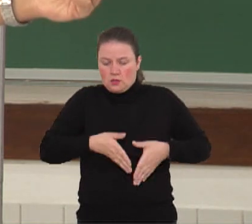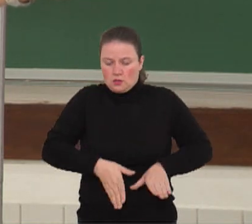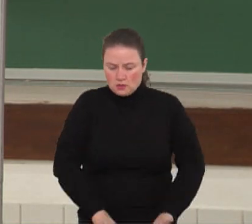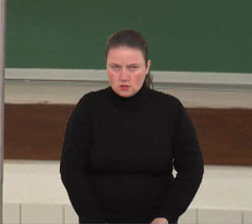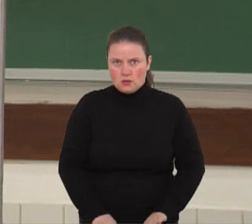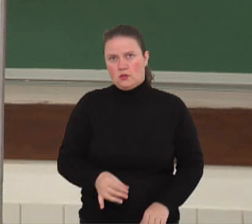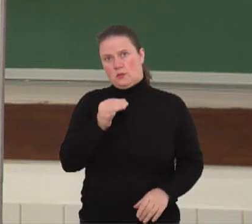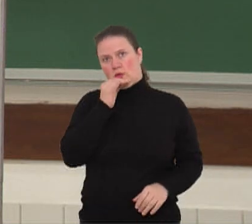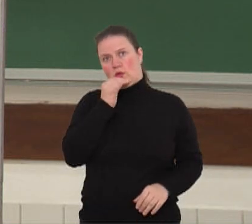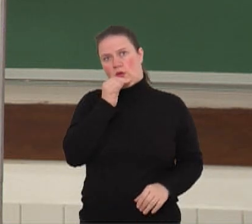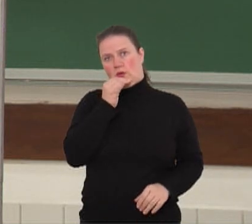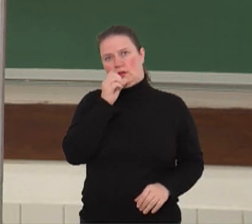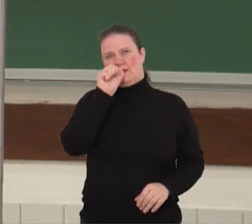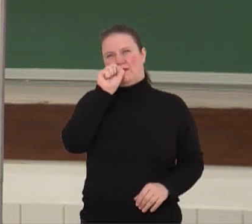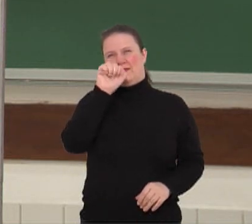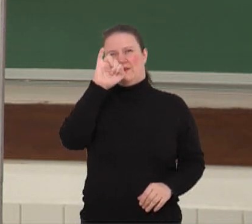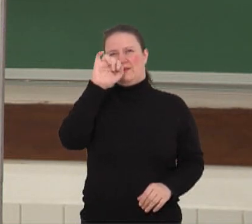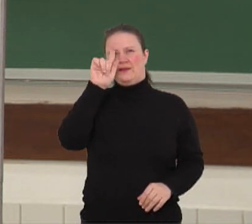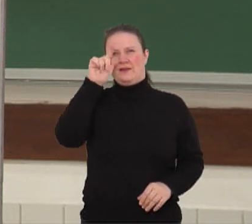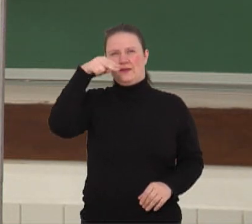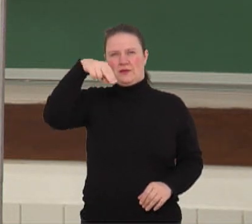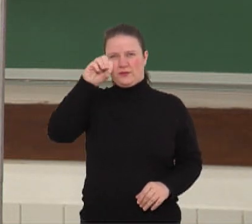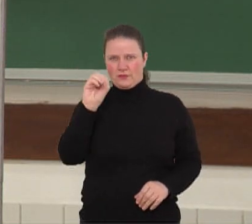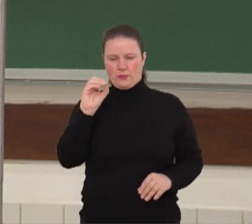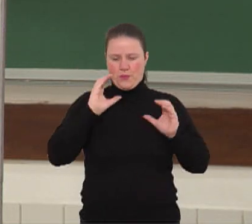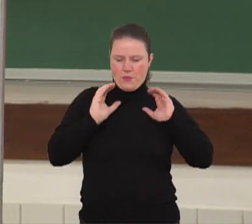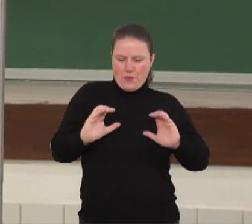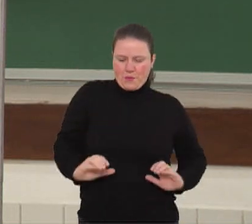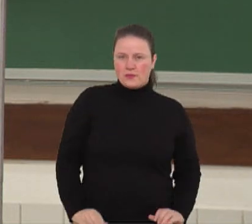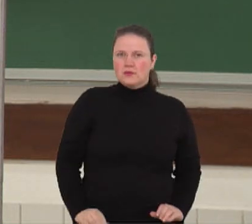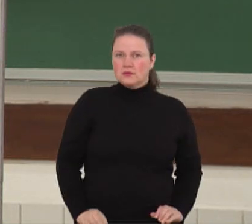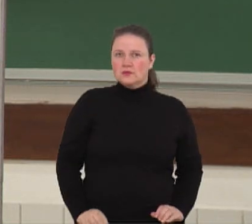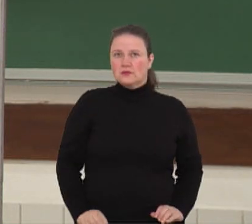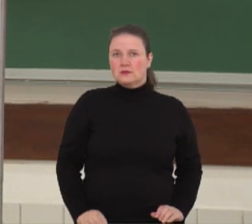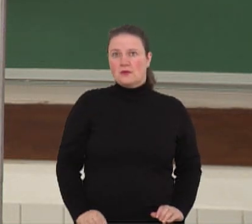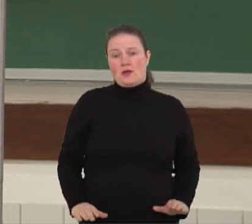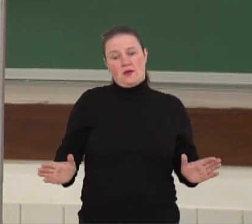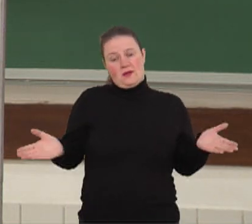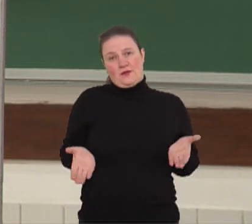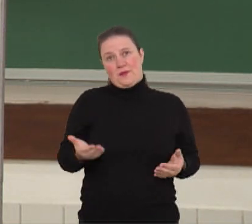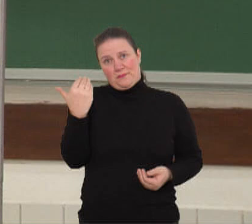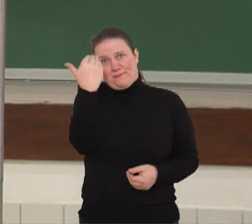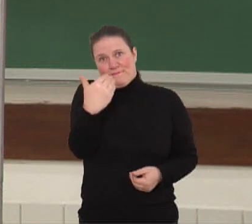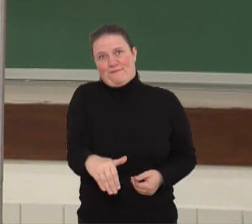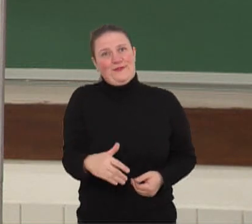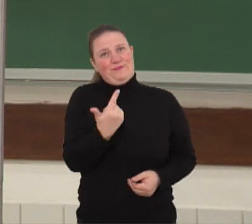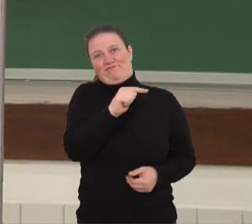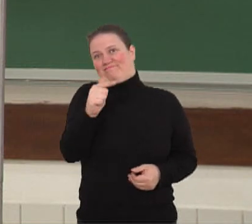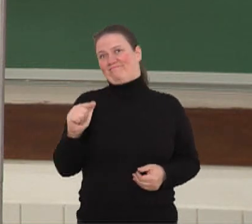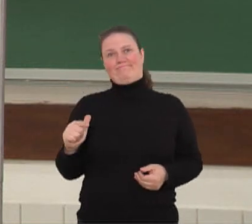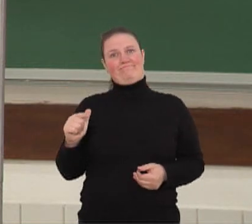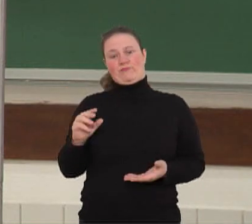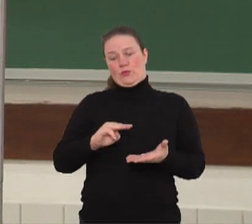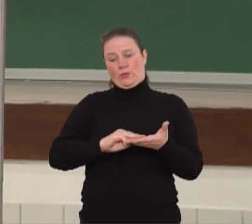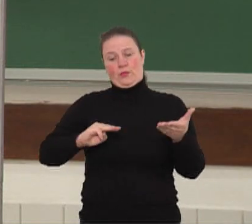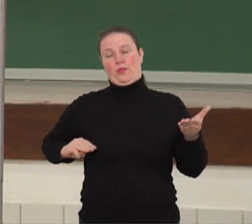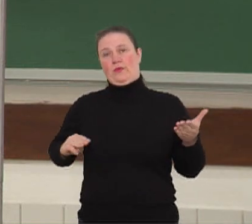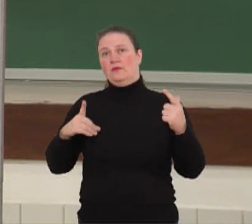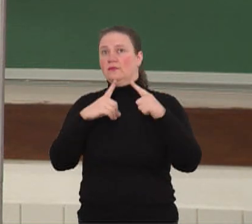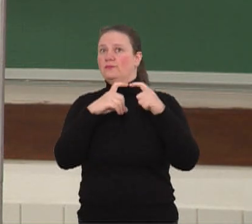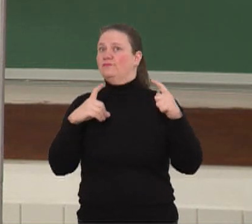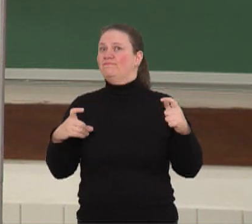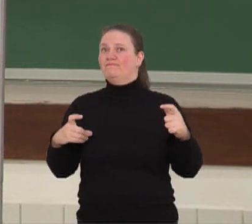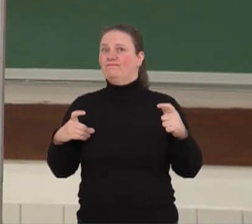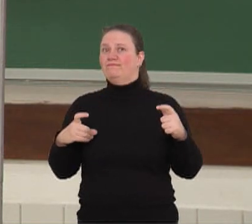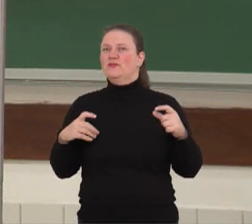de um signo, ela terá um comportamento previsto para... Isso a gente não pode provar pelo método científico. É